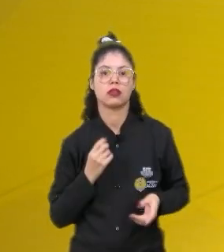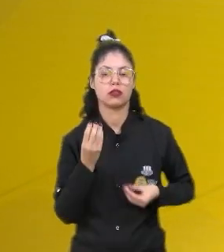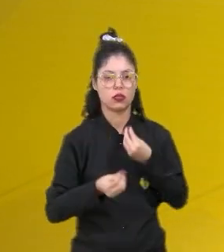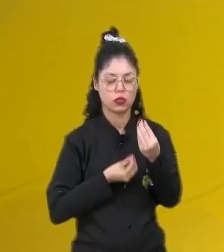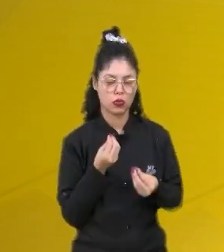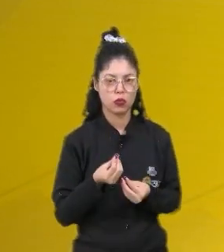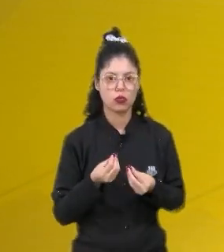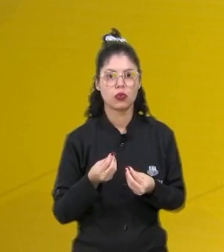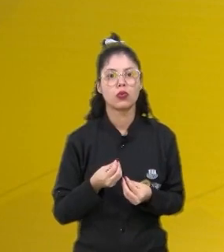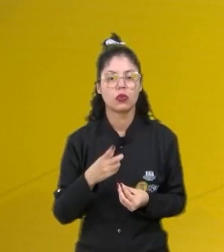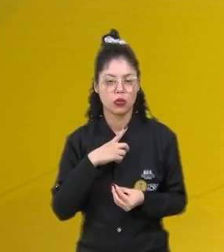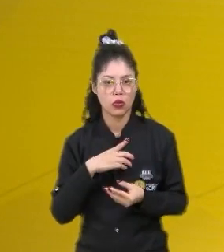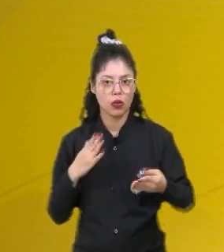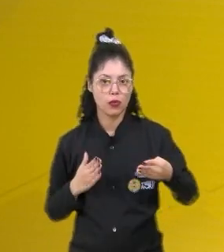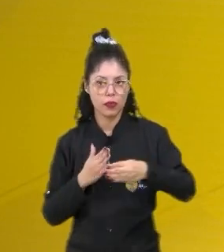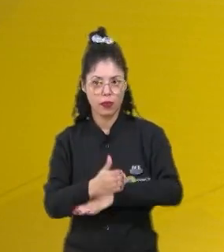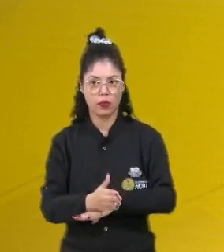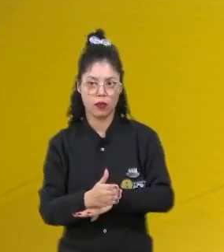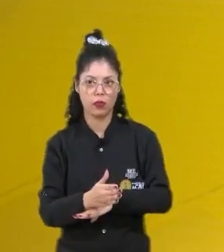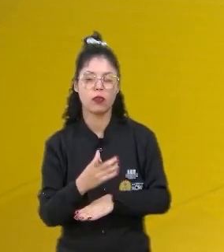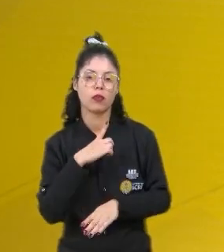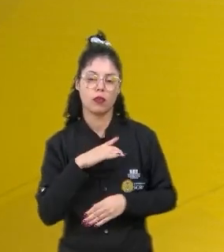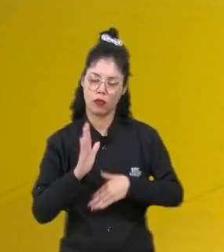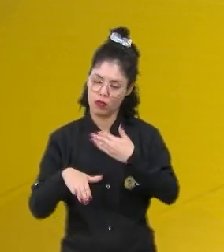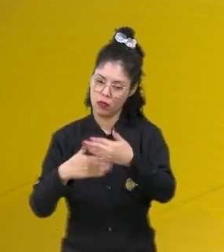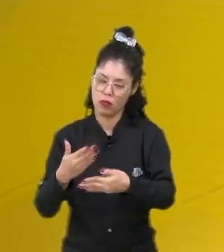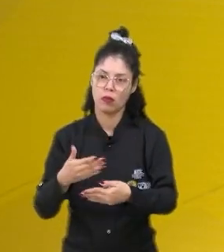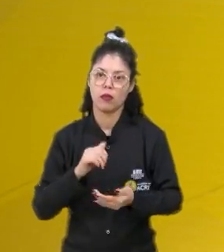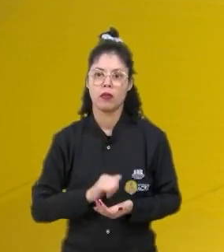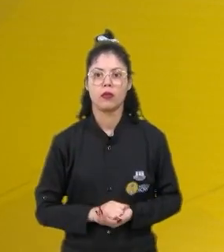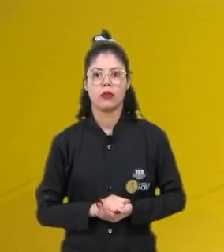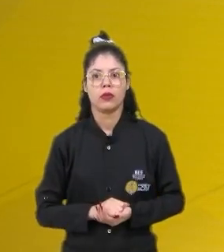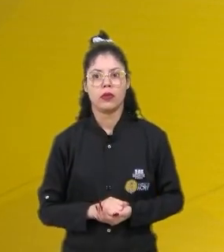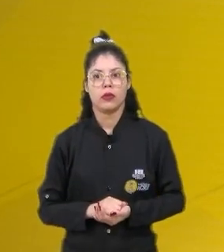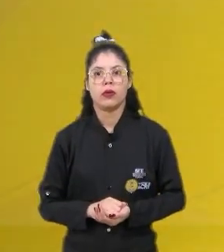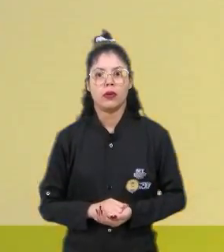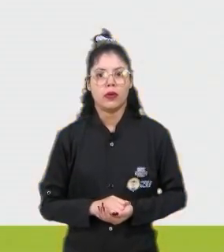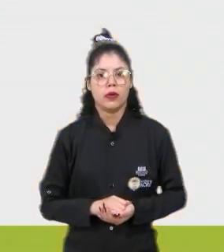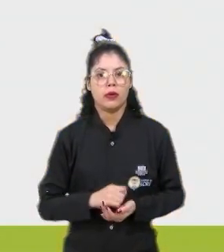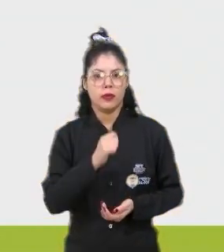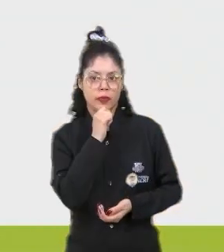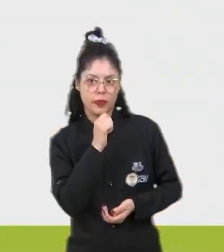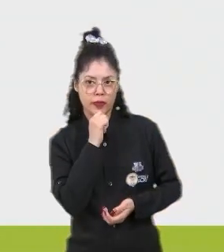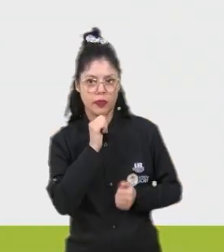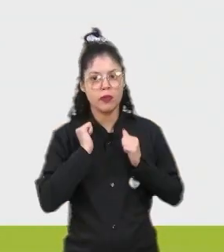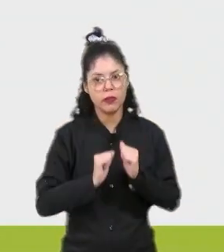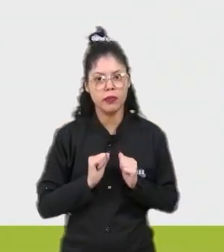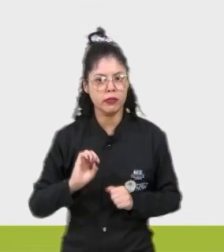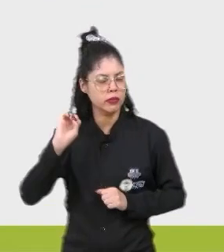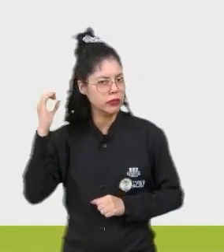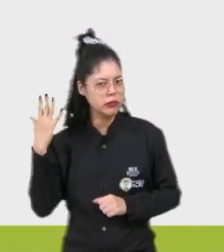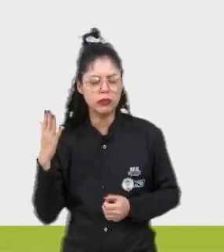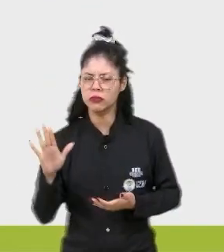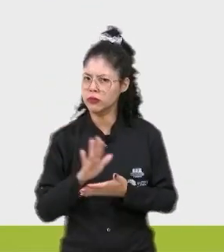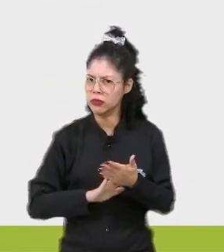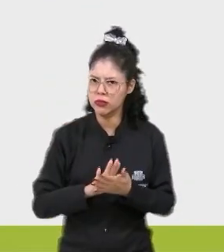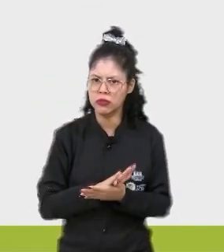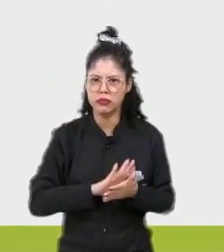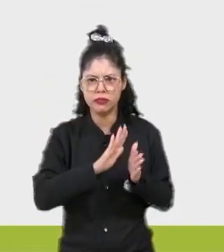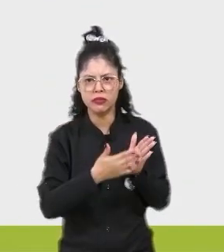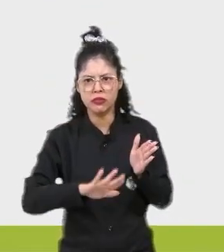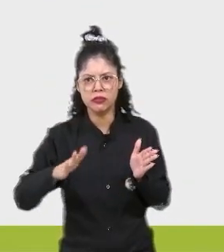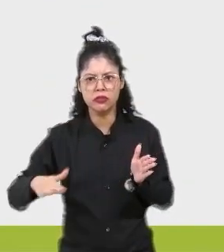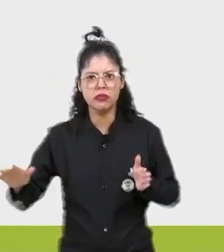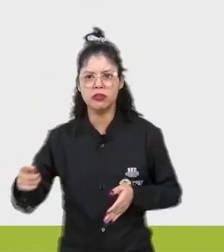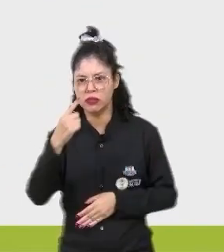como esse som ultrapassa obstáculos, temos um processo de difração, tá bom? Então, isso pode acontecer com qualquer tipo de onda. Temos